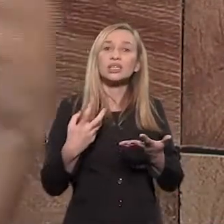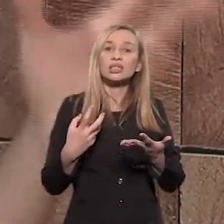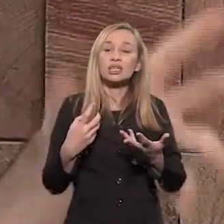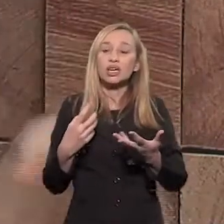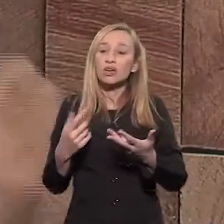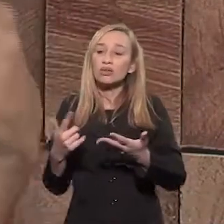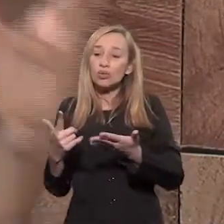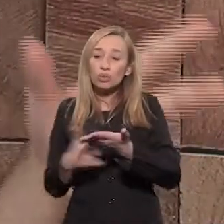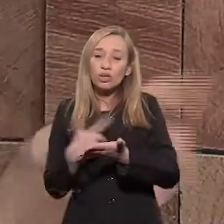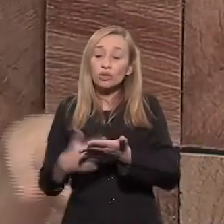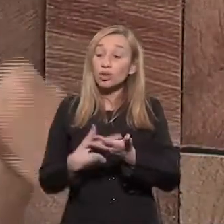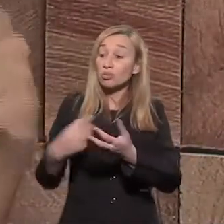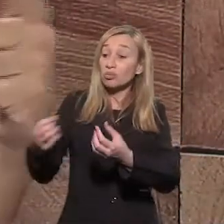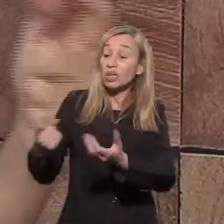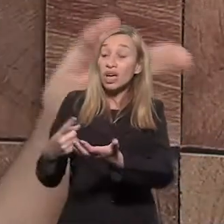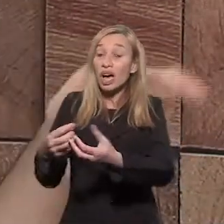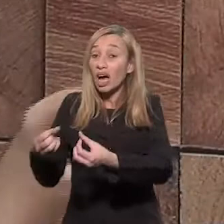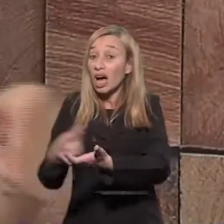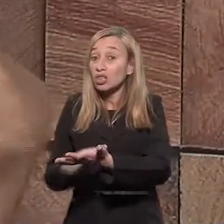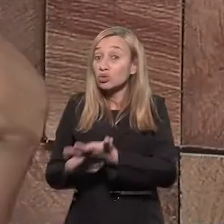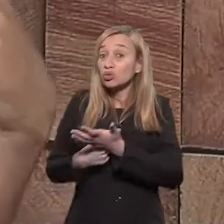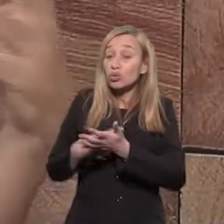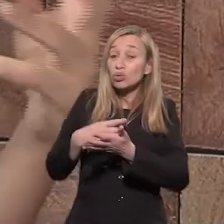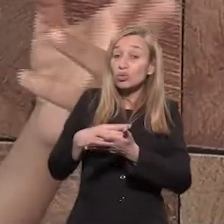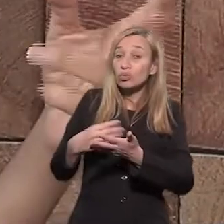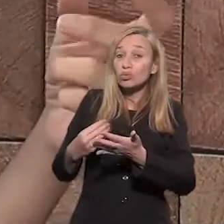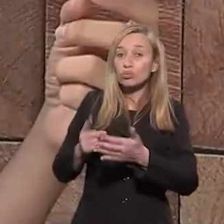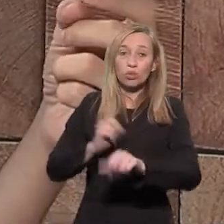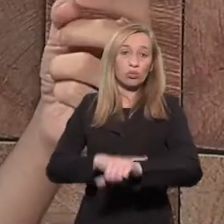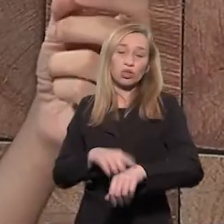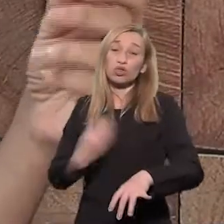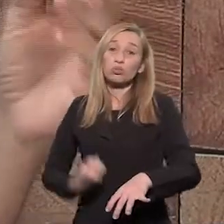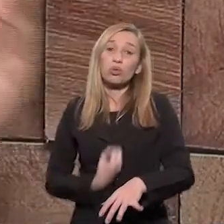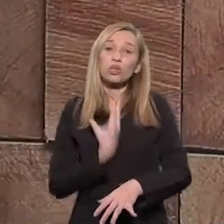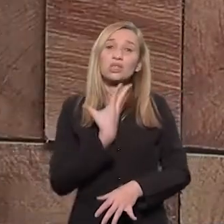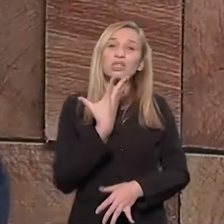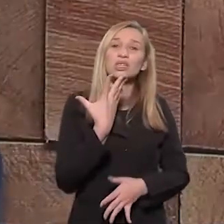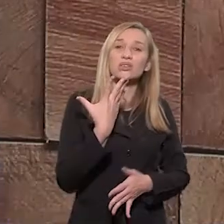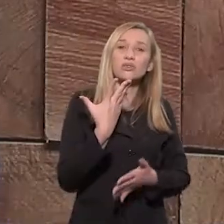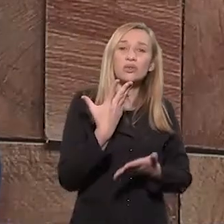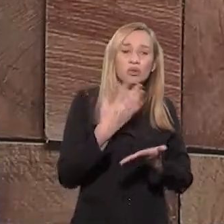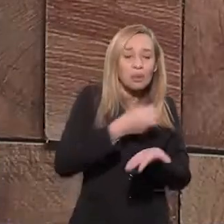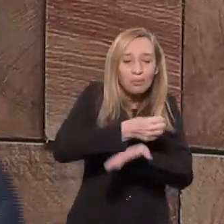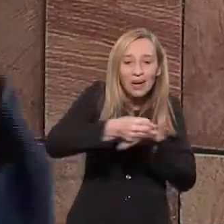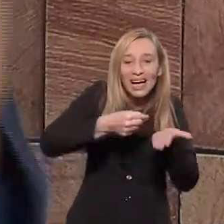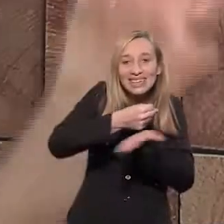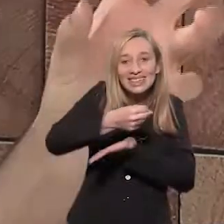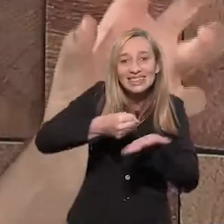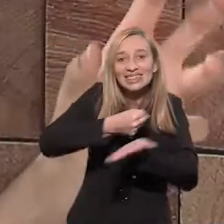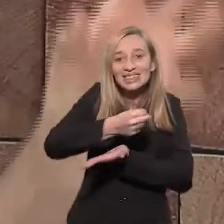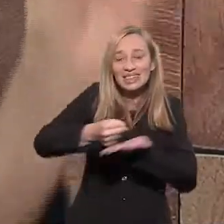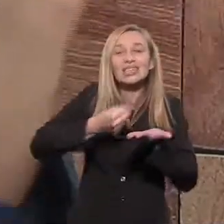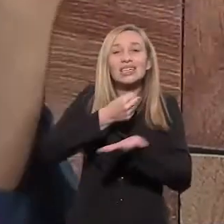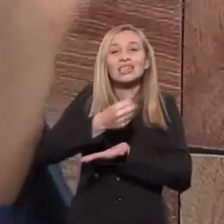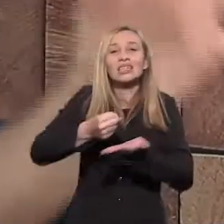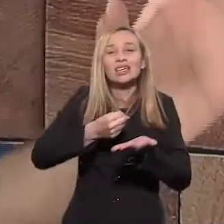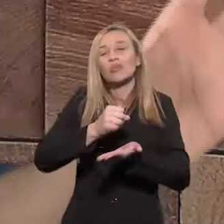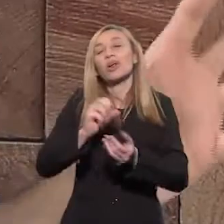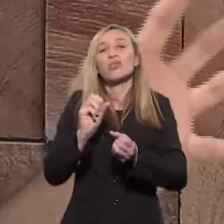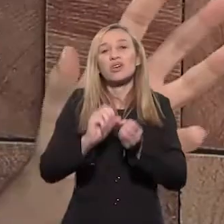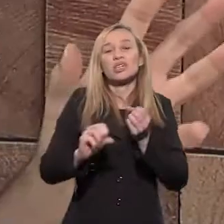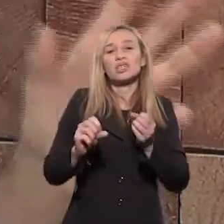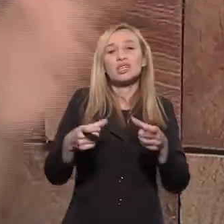tantos alumbramentos em termos de poesia que foi uma espécie de matriz energética assim, para